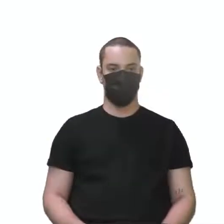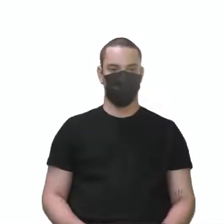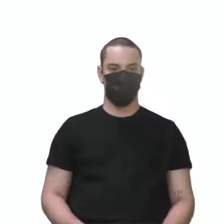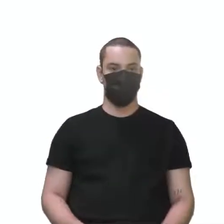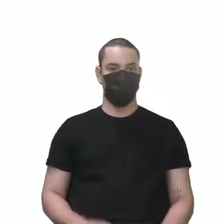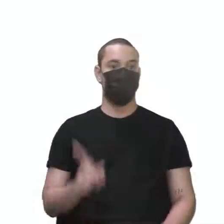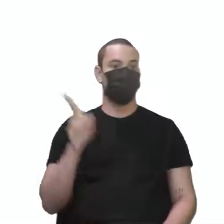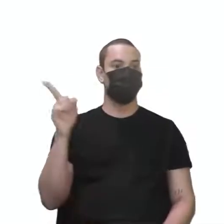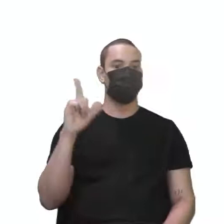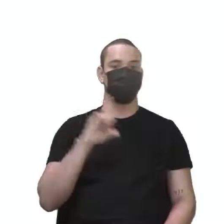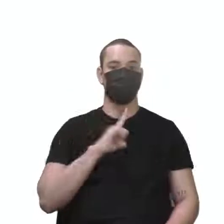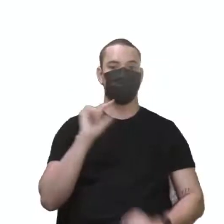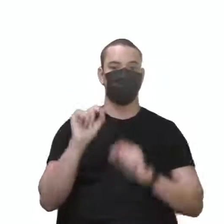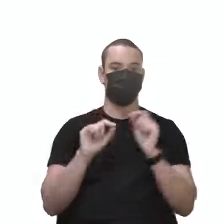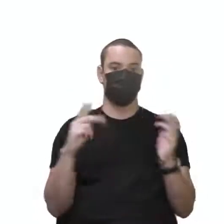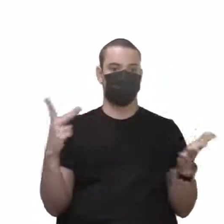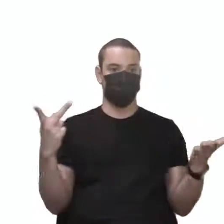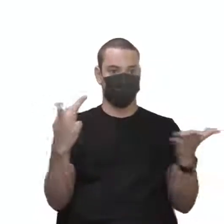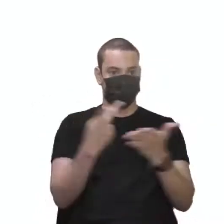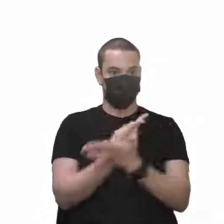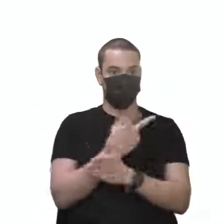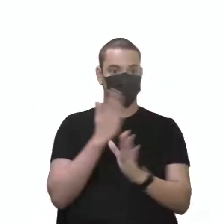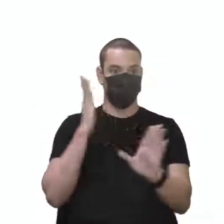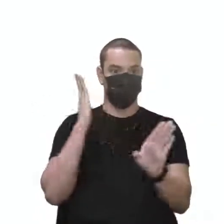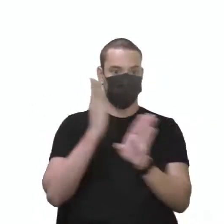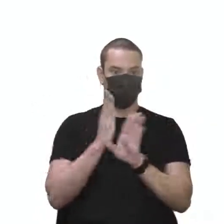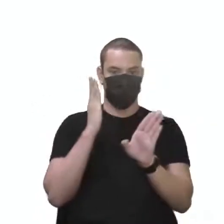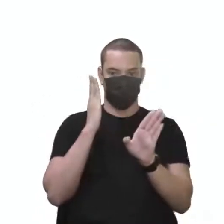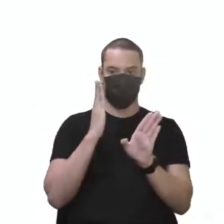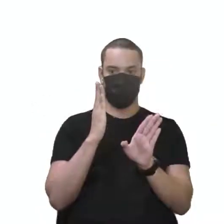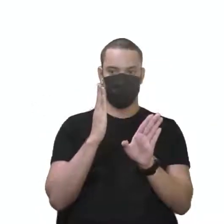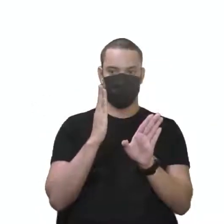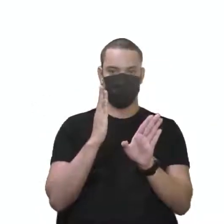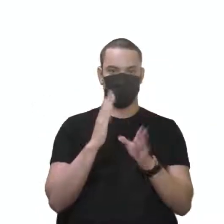Aqui a gente tem uma situação que foi uma descoberta